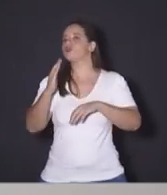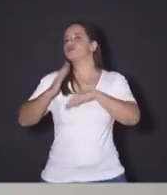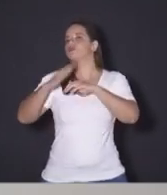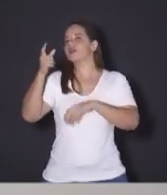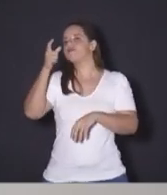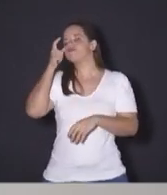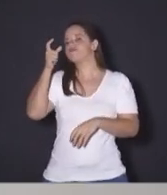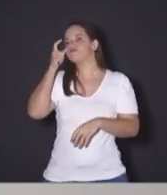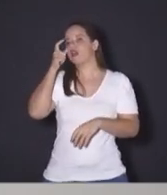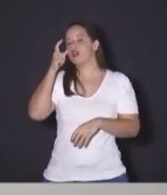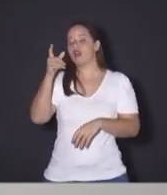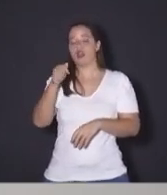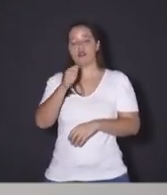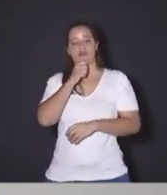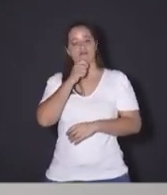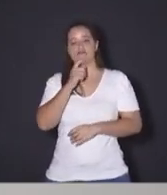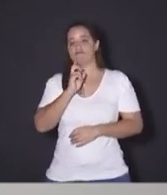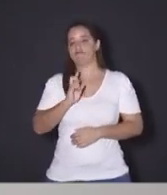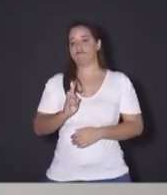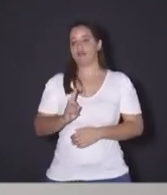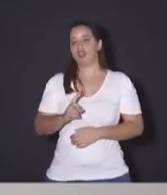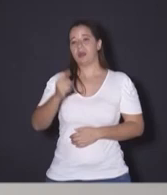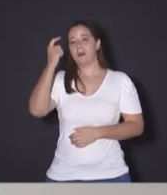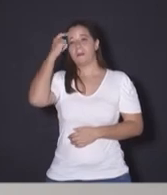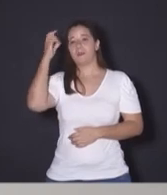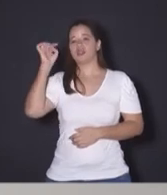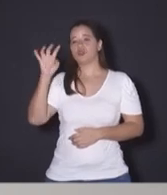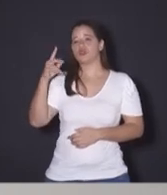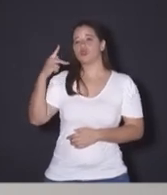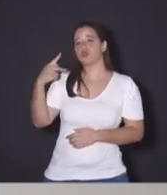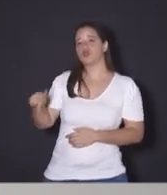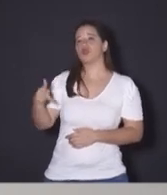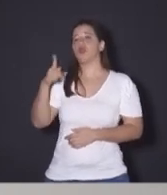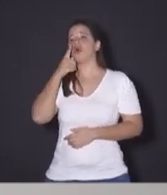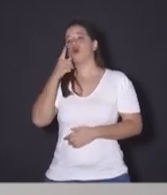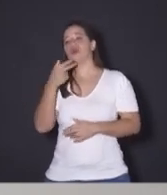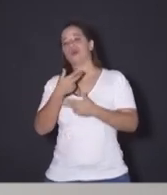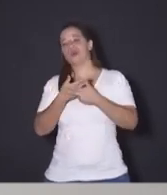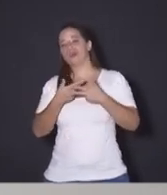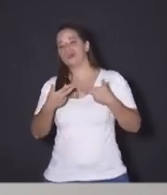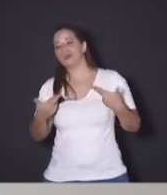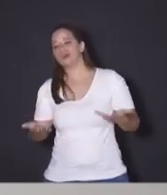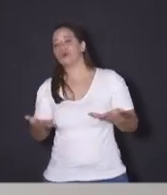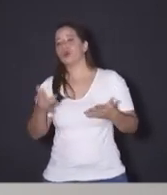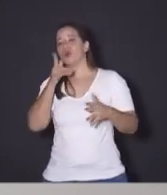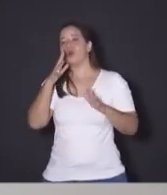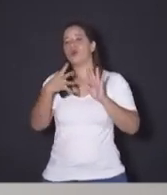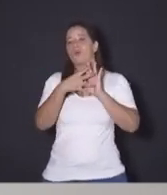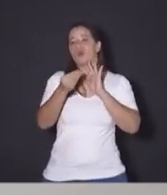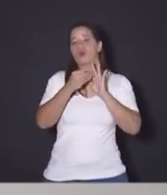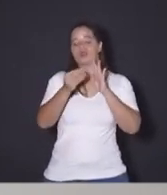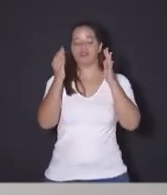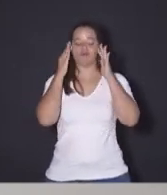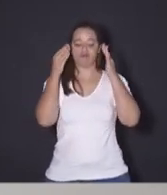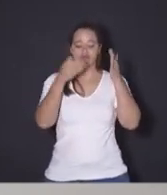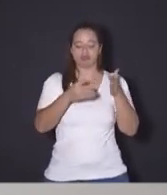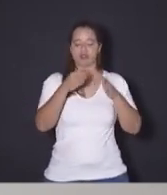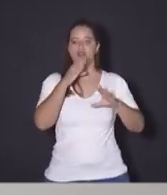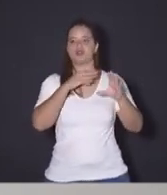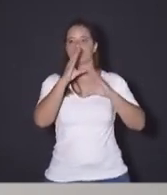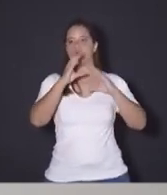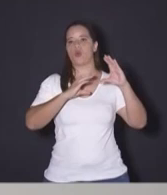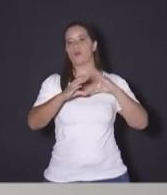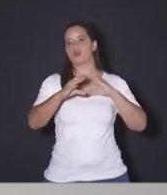interessante mas ainda não ela pensa em se estudar todos os recursos é um modelo muito concentrado de comunicação